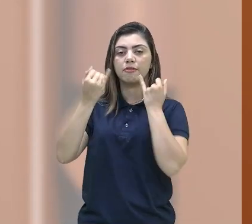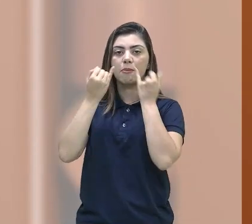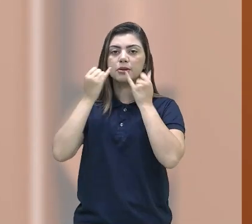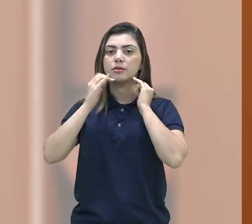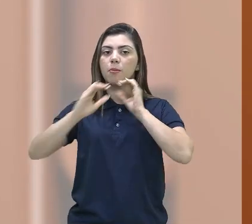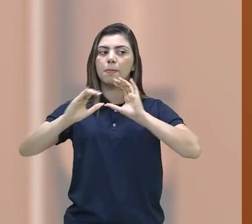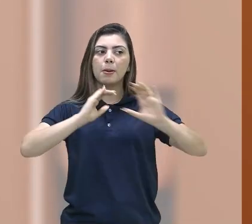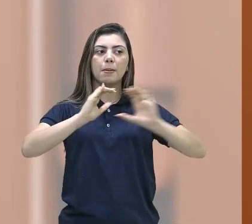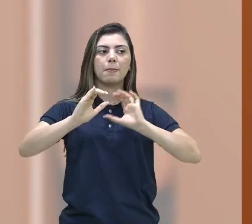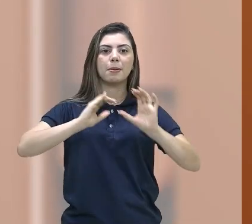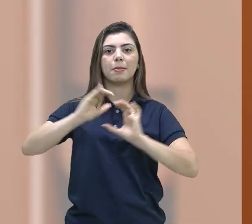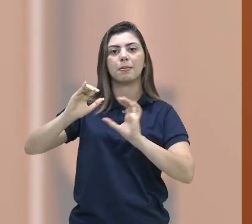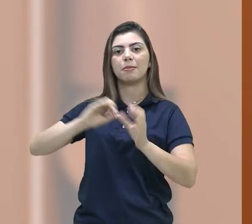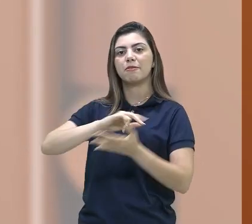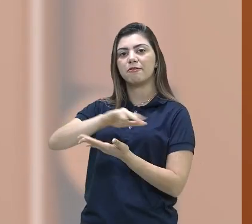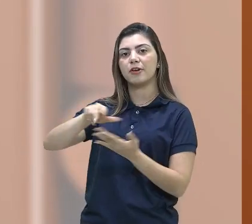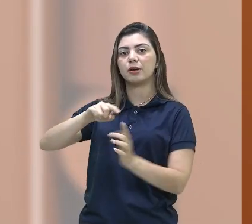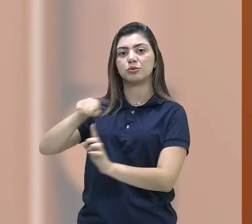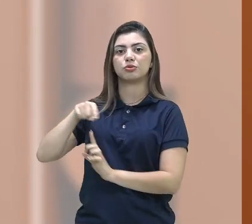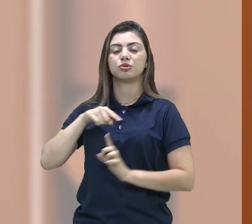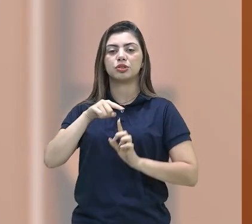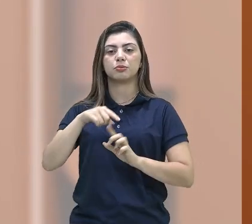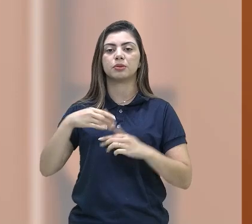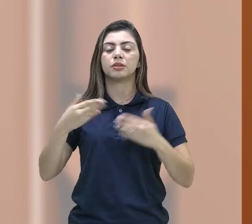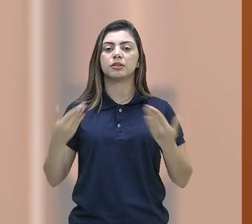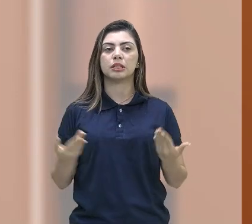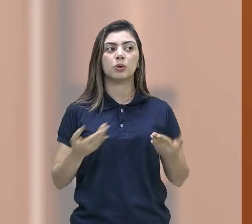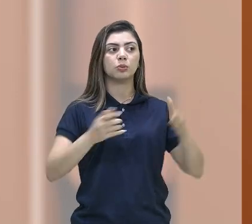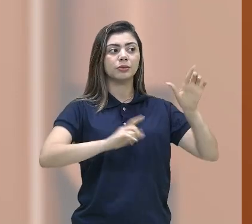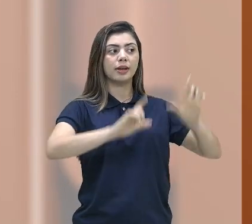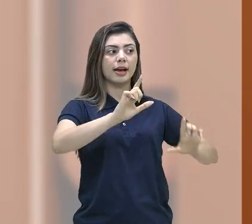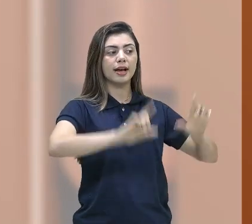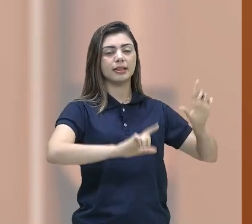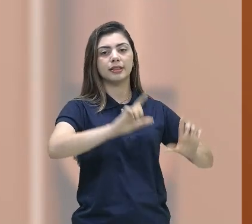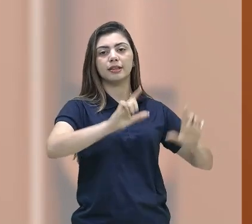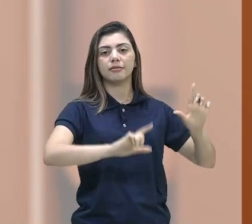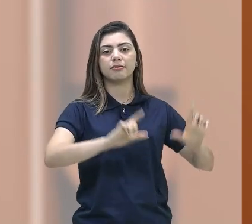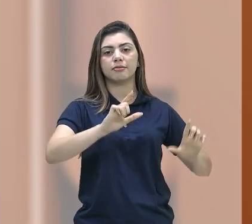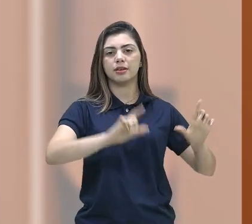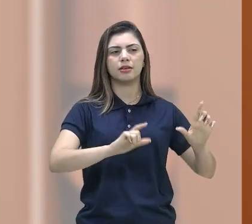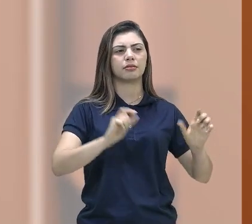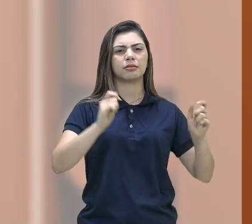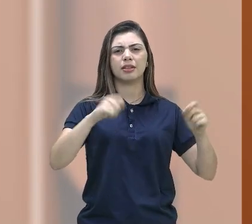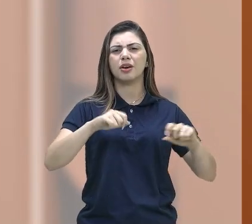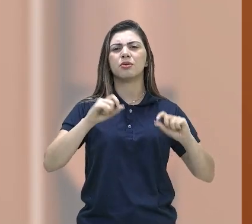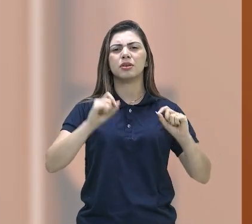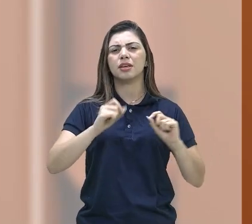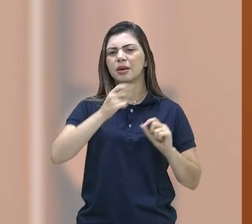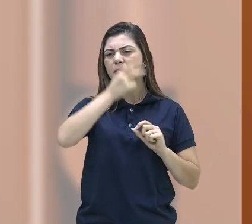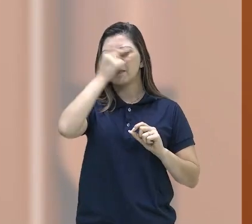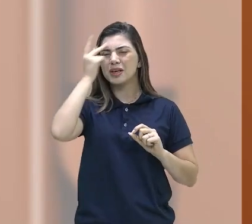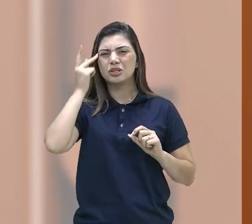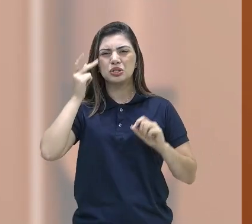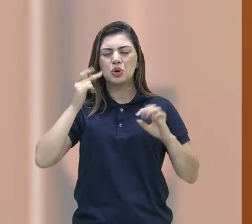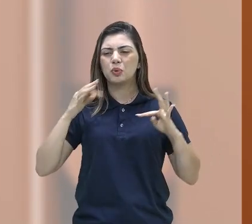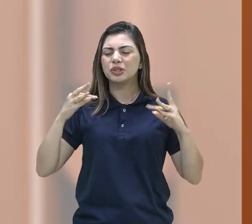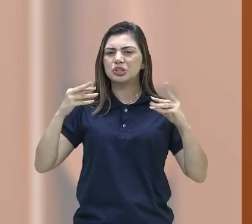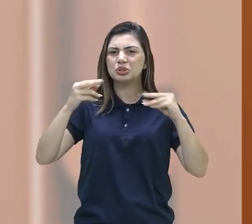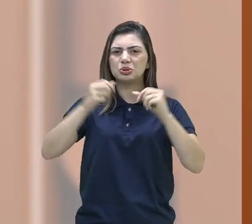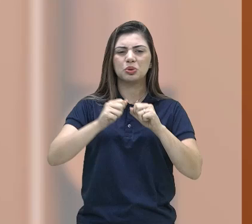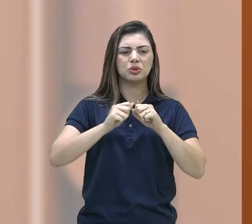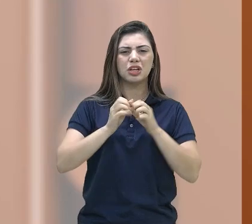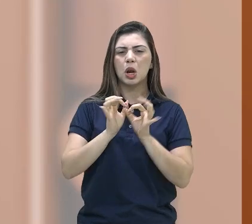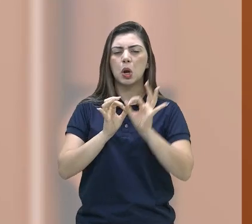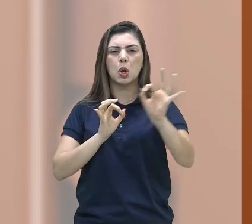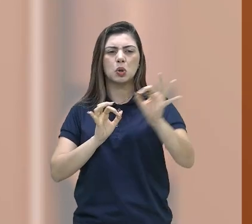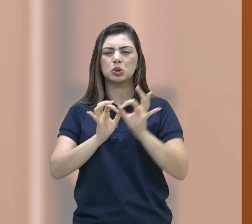telecomunicações. Hoje, o sinal da TV brasileira, ela chega a todas as casas, em